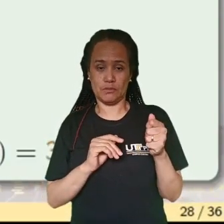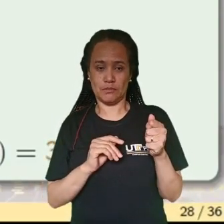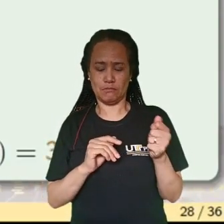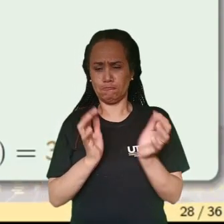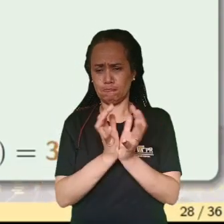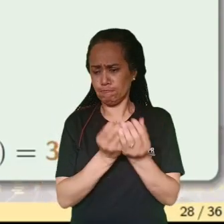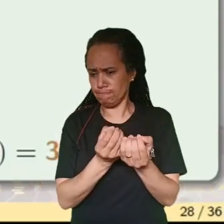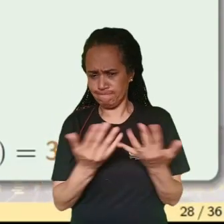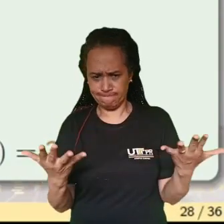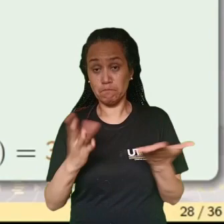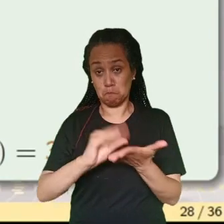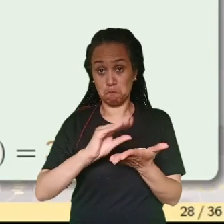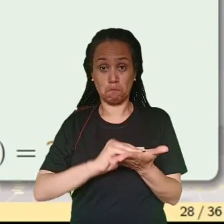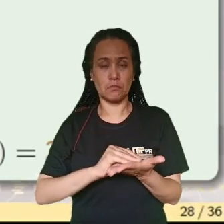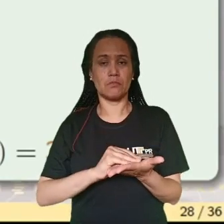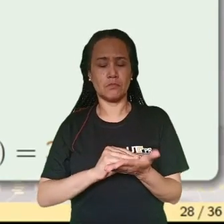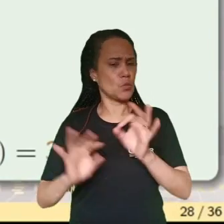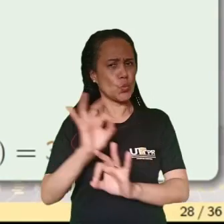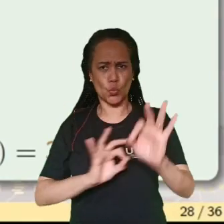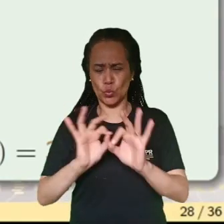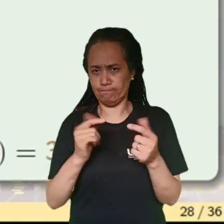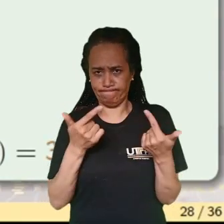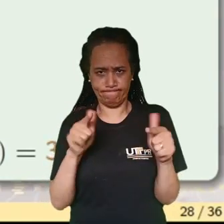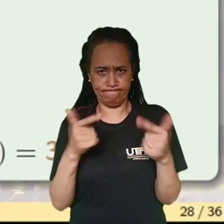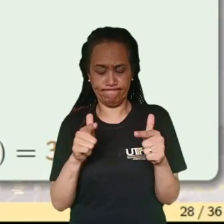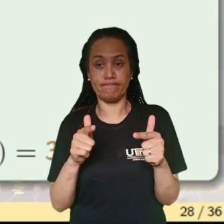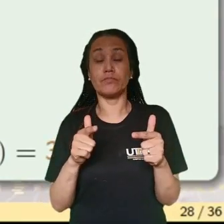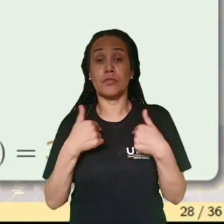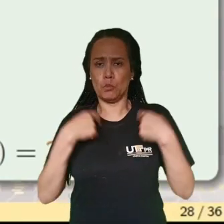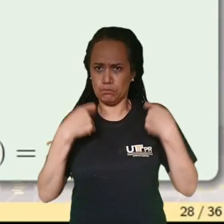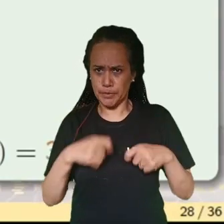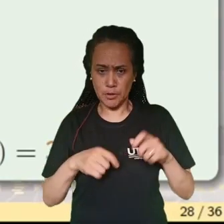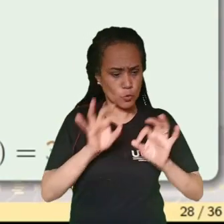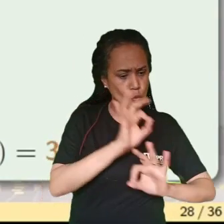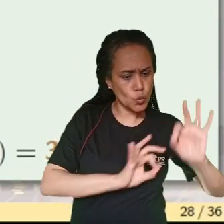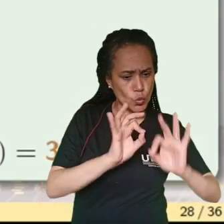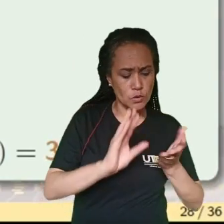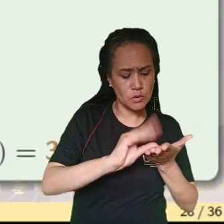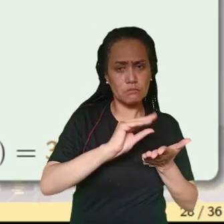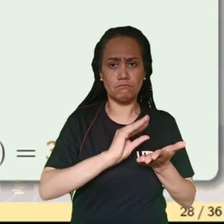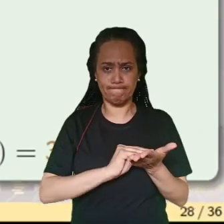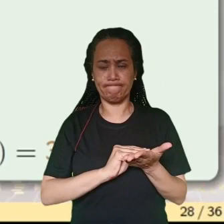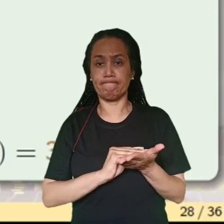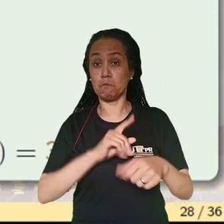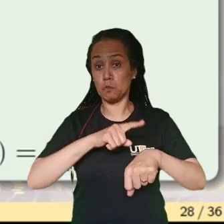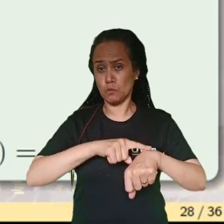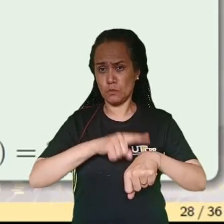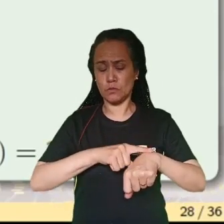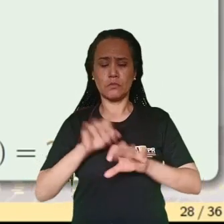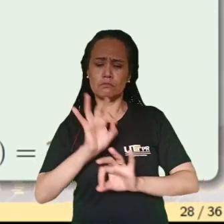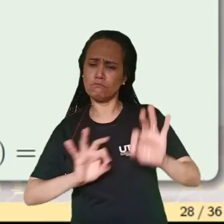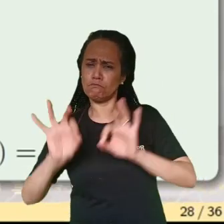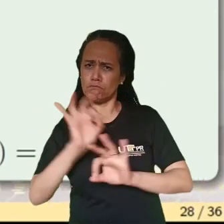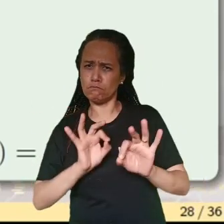seguinte. Nós temos aqui o A, que é o conjunto de dados, que está desorganizado. Eu tenho que organizar esses